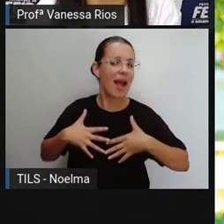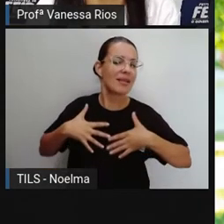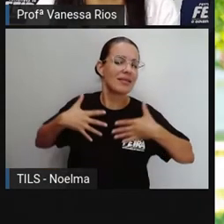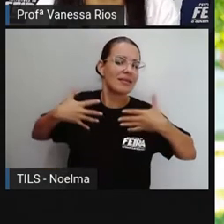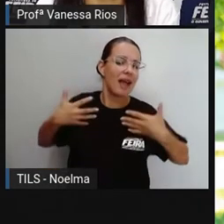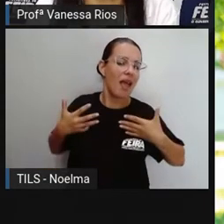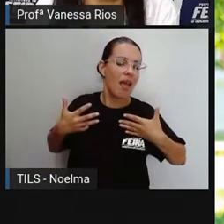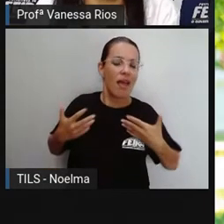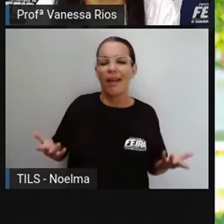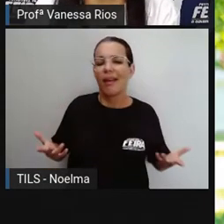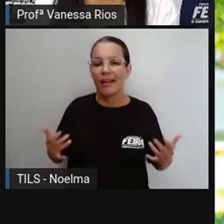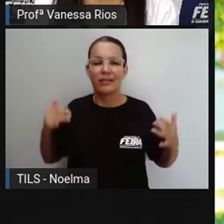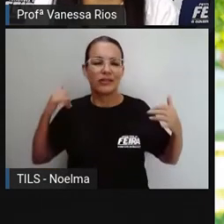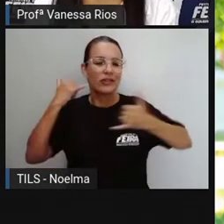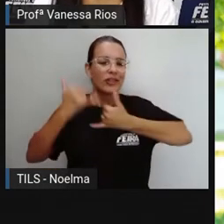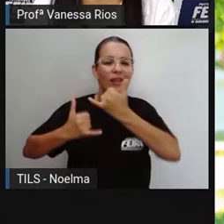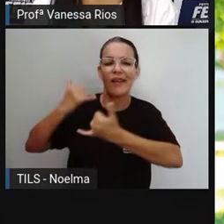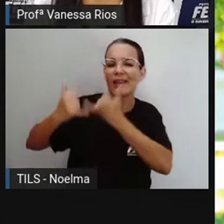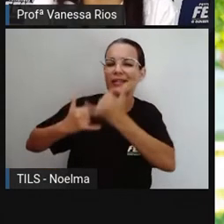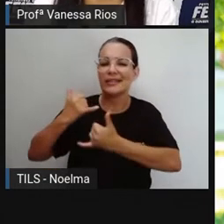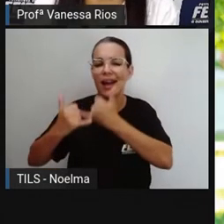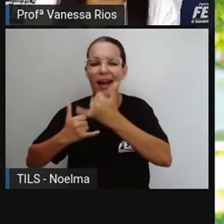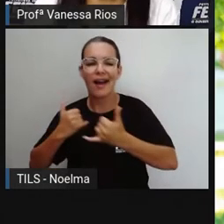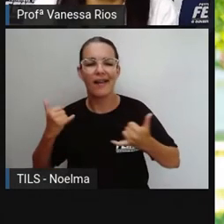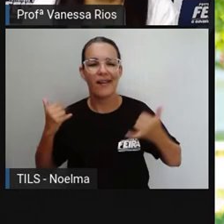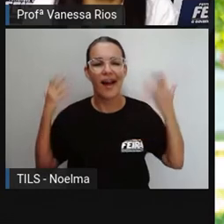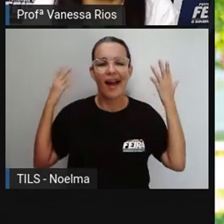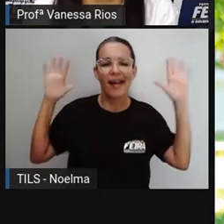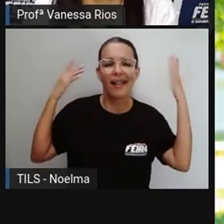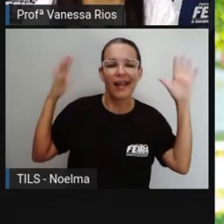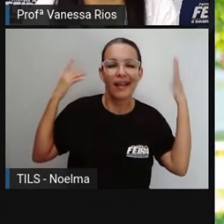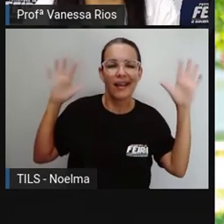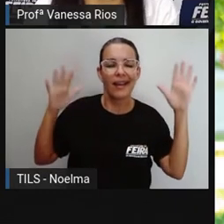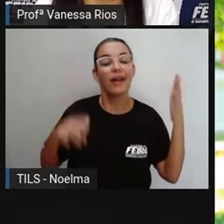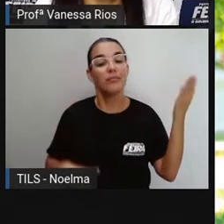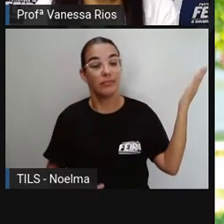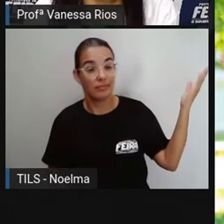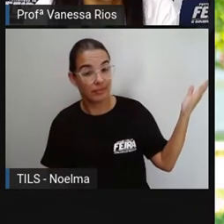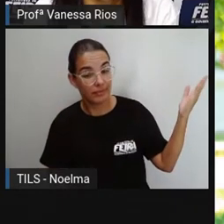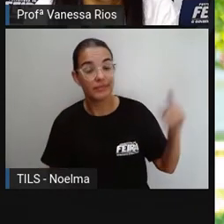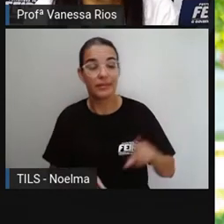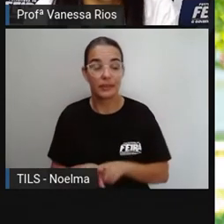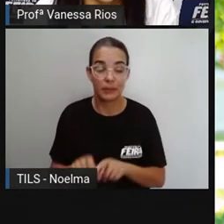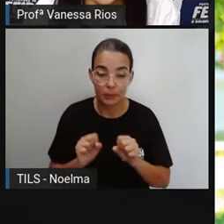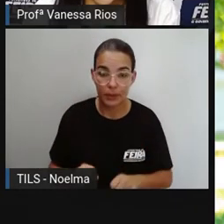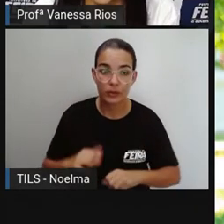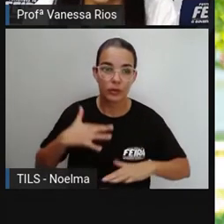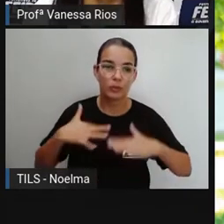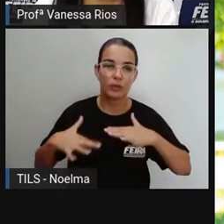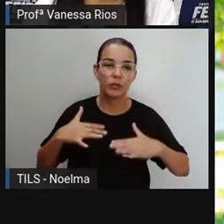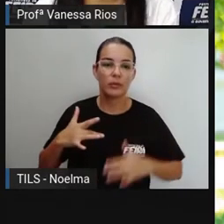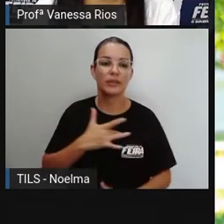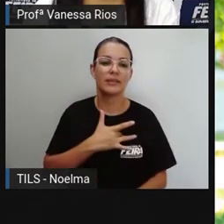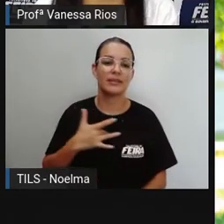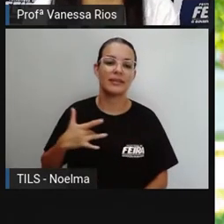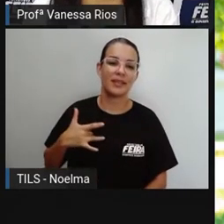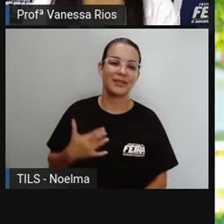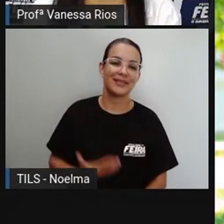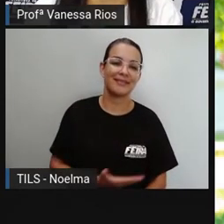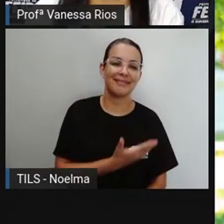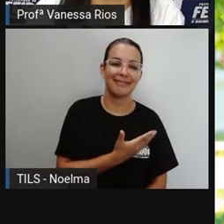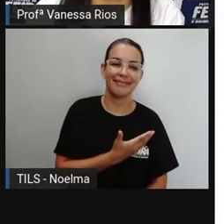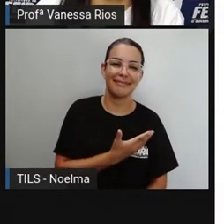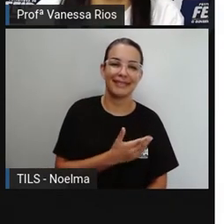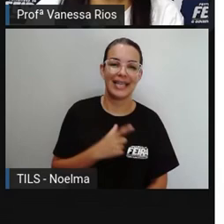também o bem-estar do corpo como um todo, né? E aí vão proporcionar com certeza saúde. E a Pró traz